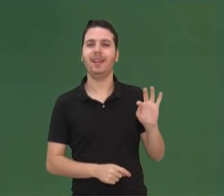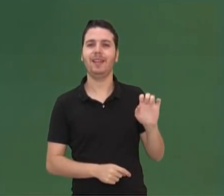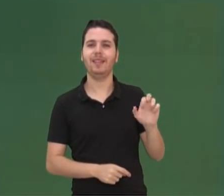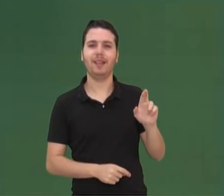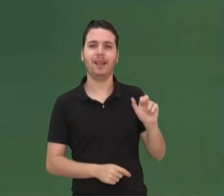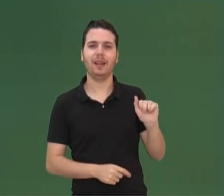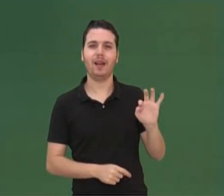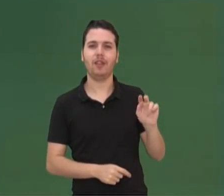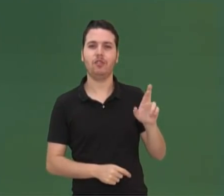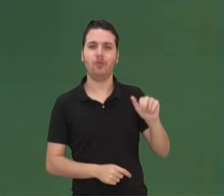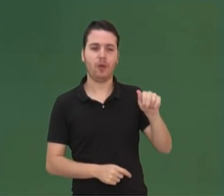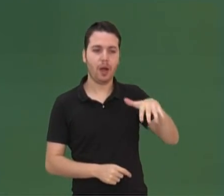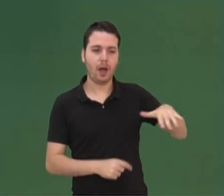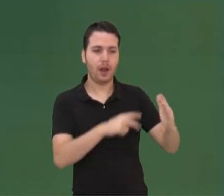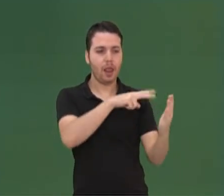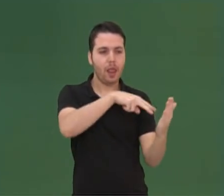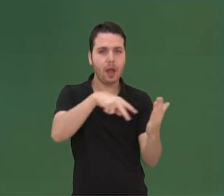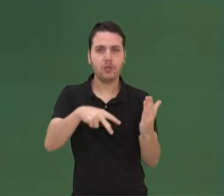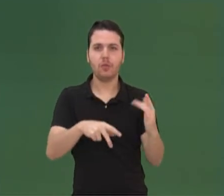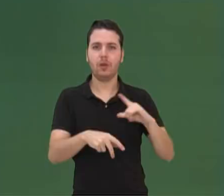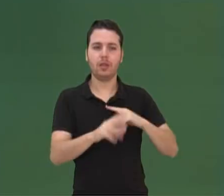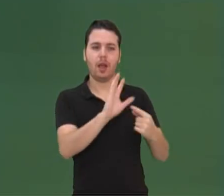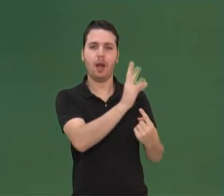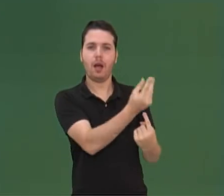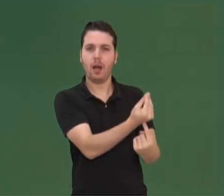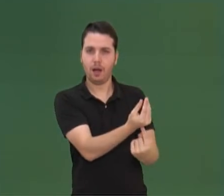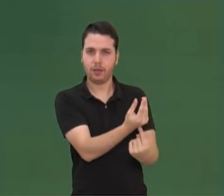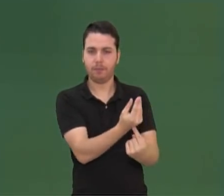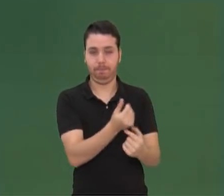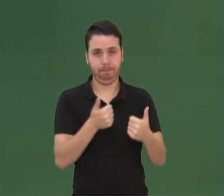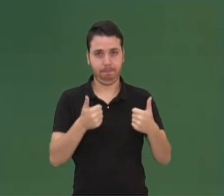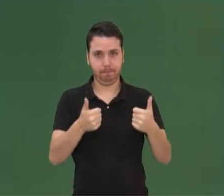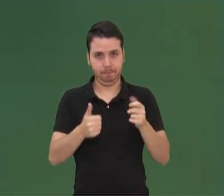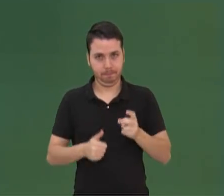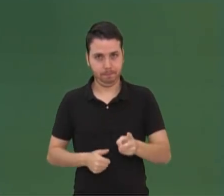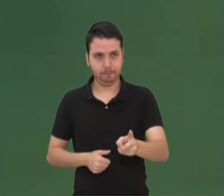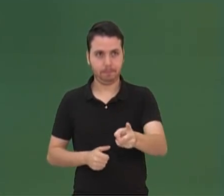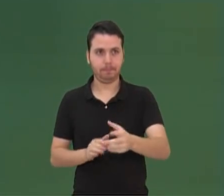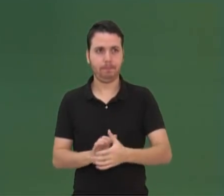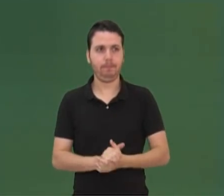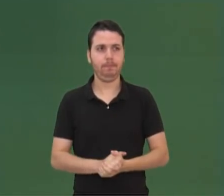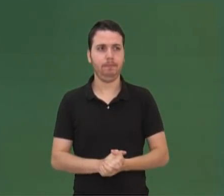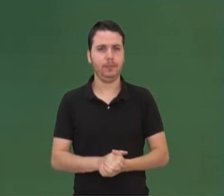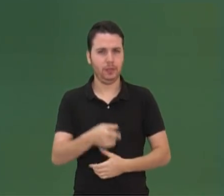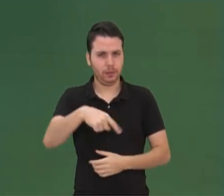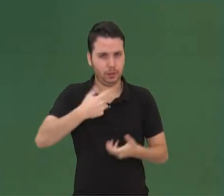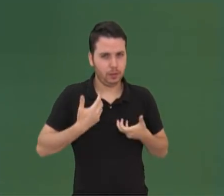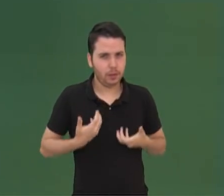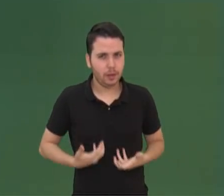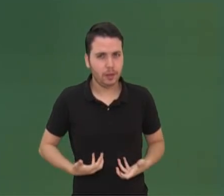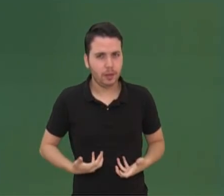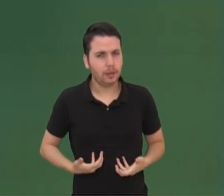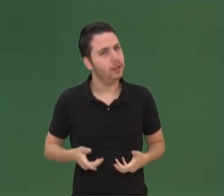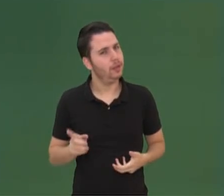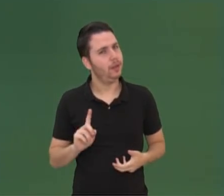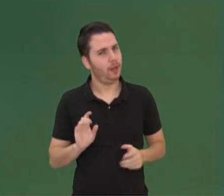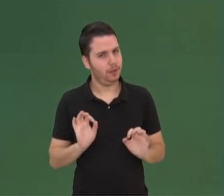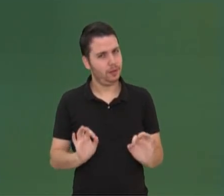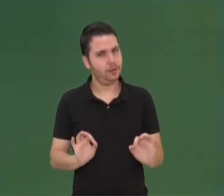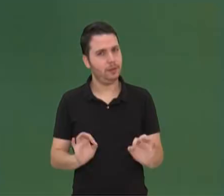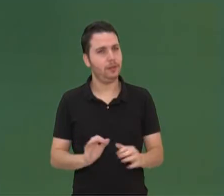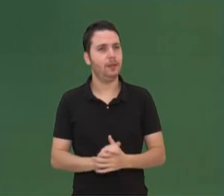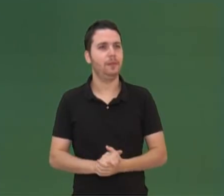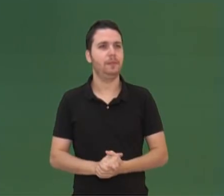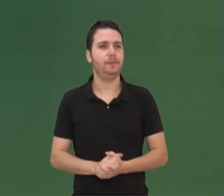de arte. Muito bem. Sequência, pessoal, vamos lá? Estão cansados? Não, né? Vamos